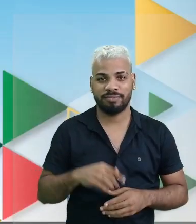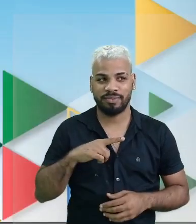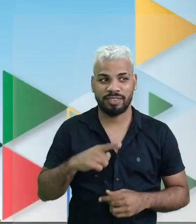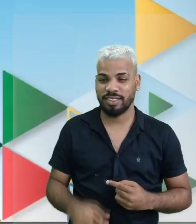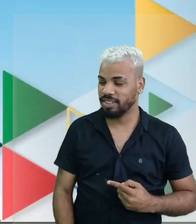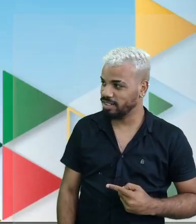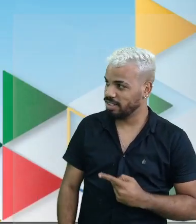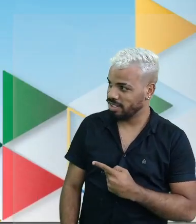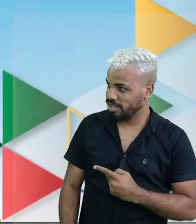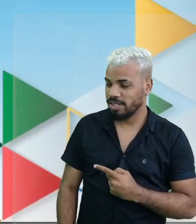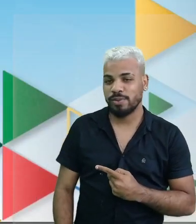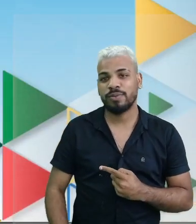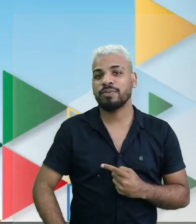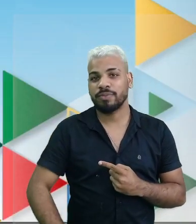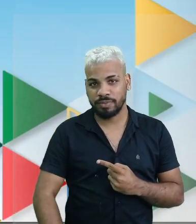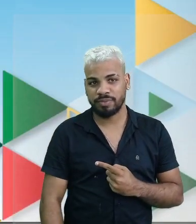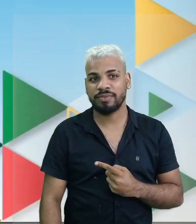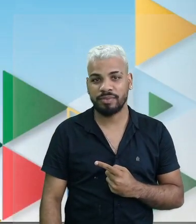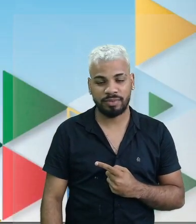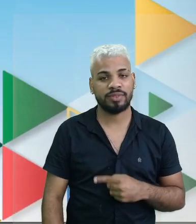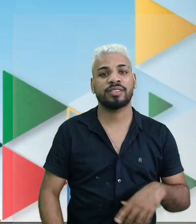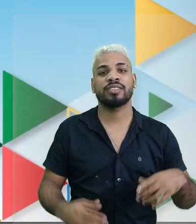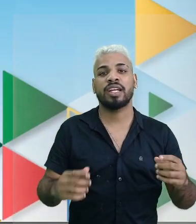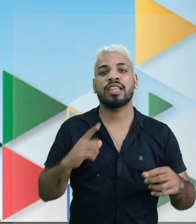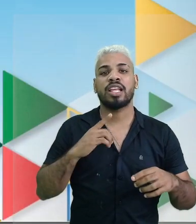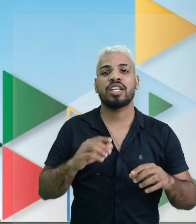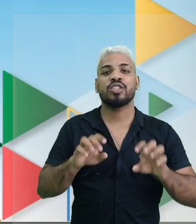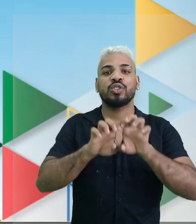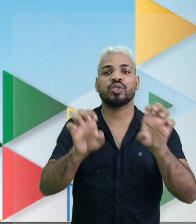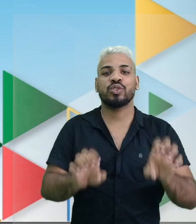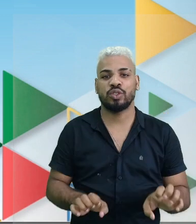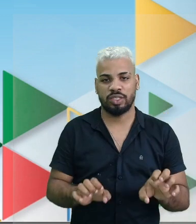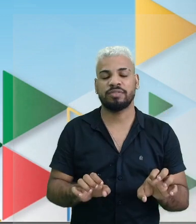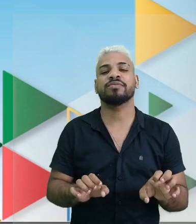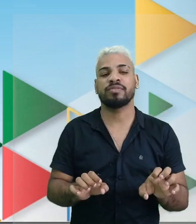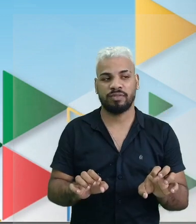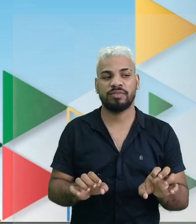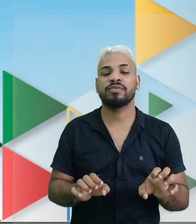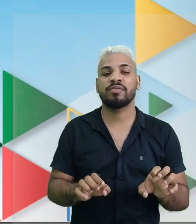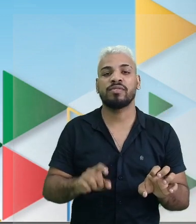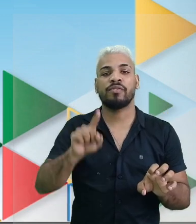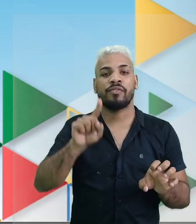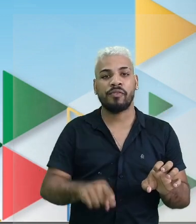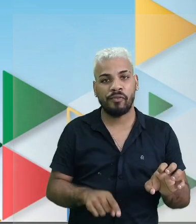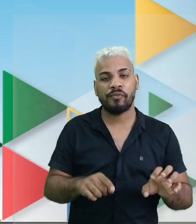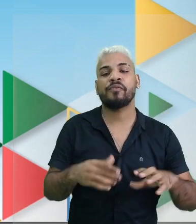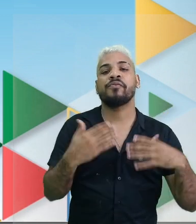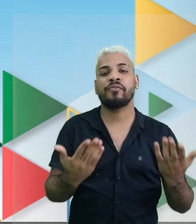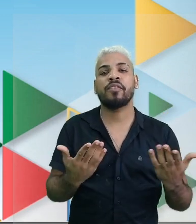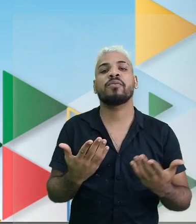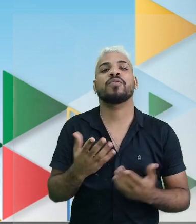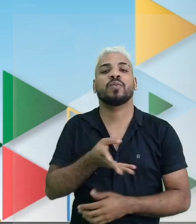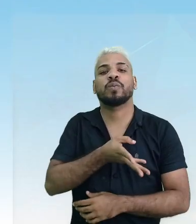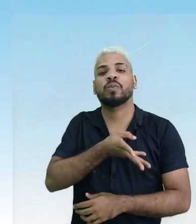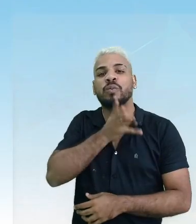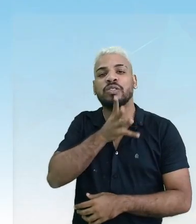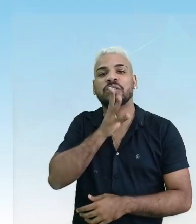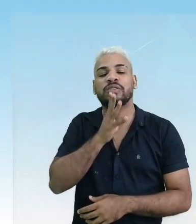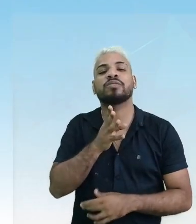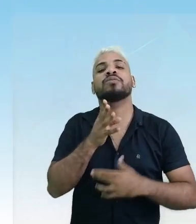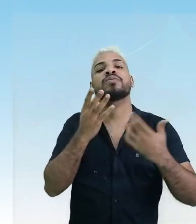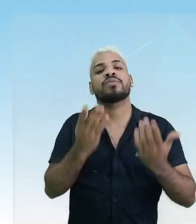tela, podemos ver estruturas sintáticas. Na verdade, hoje vamos conhecer um pouco